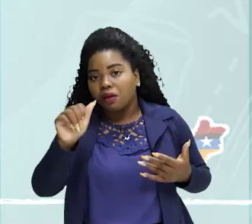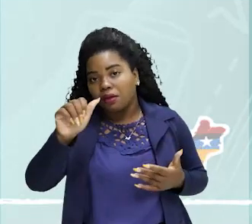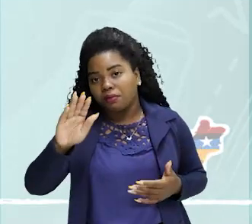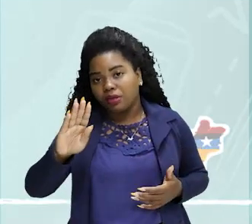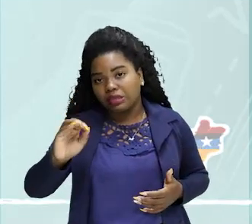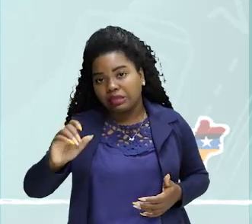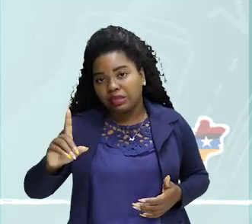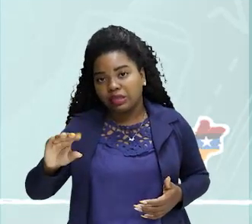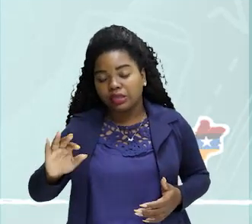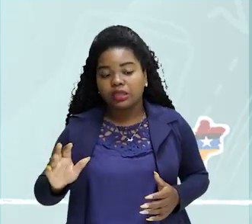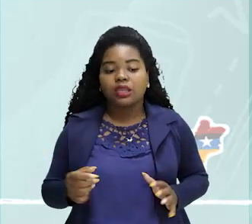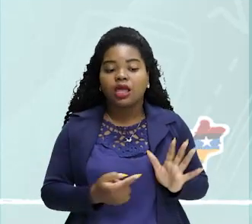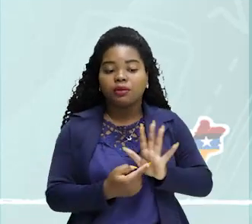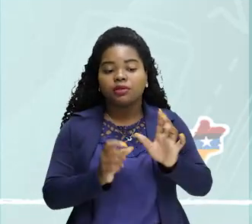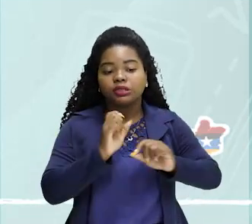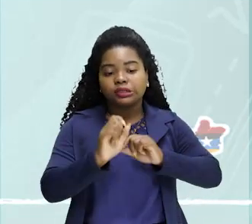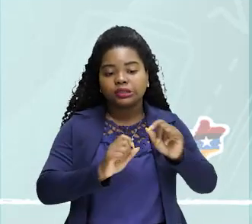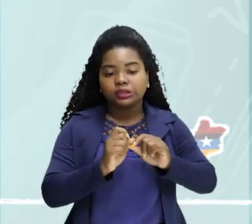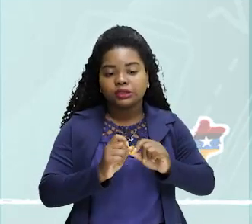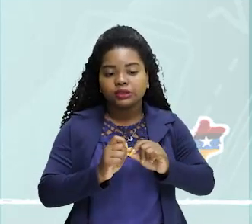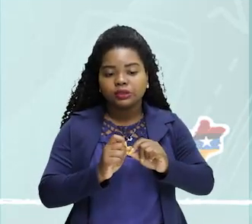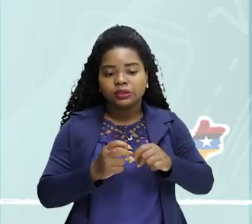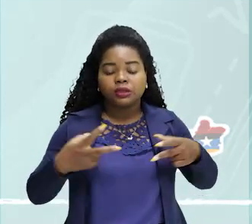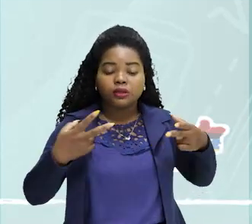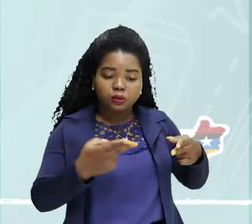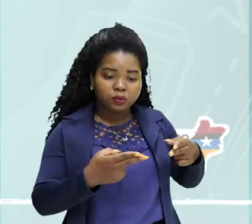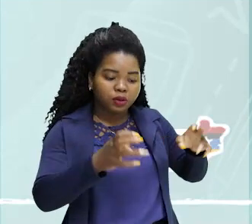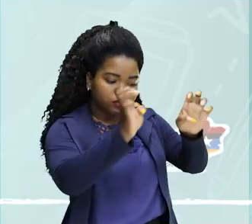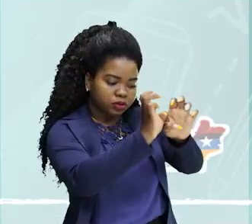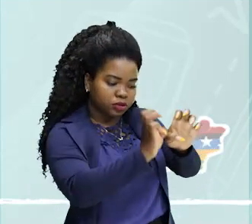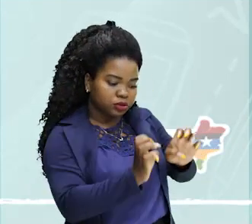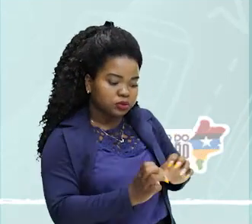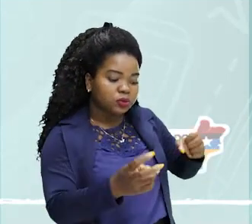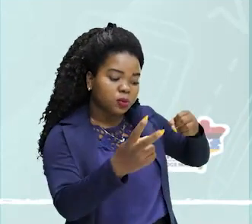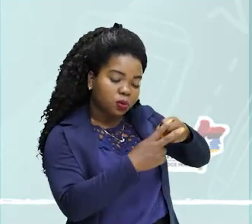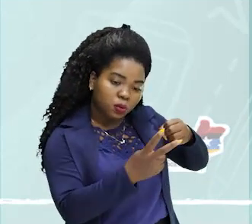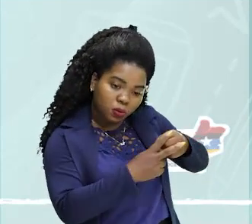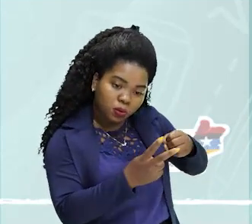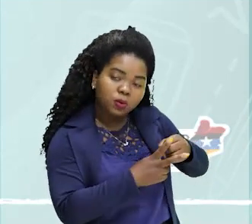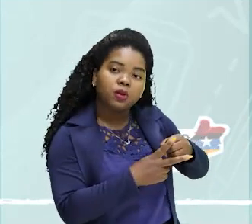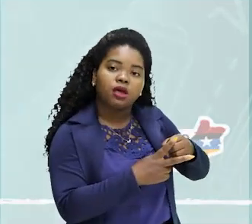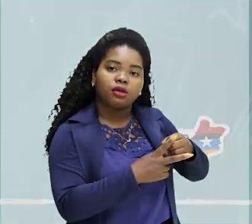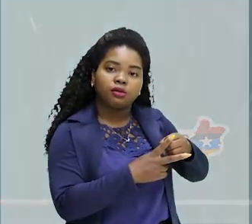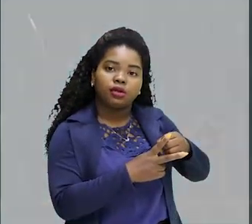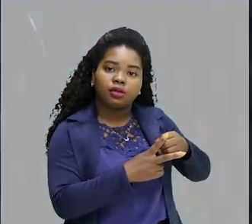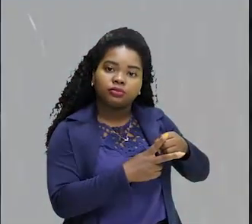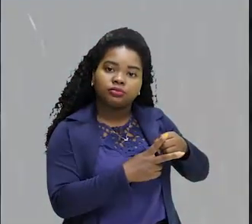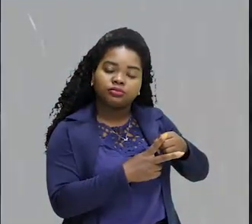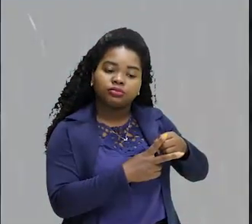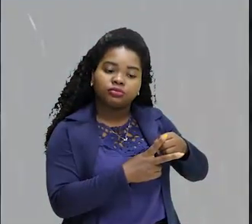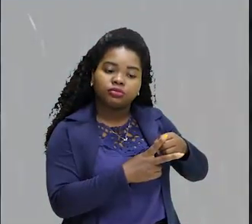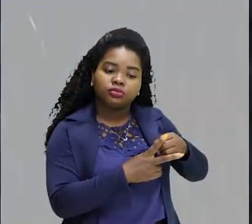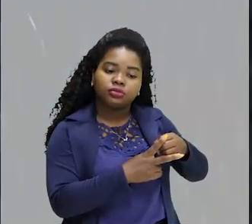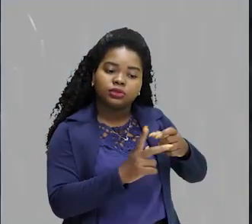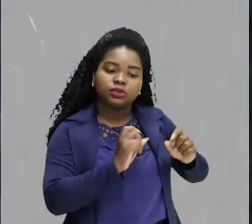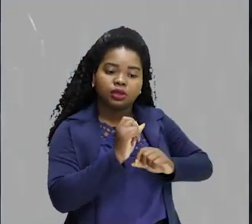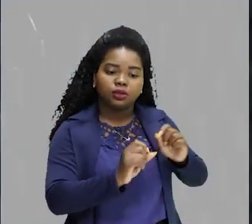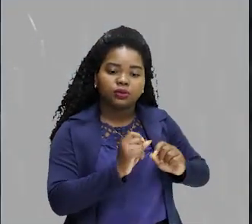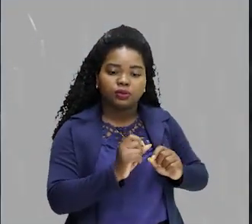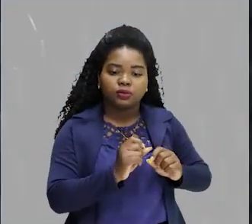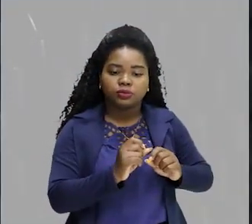alternativas apresenta a mesma construção verbal ou o mesmo tempo verbal, considerando a